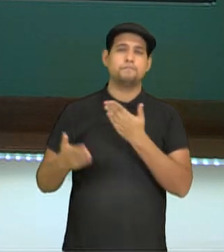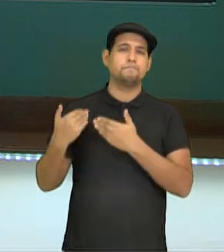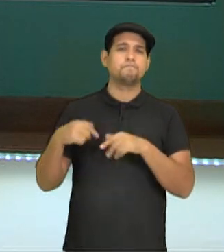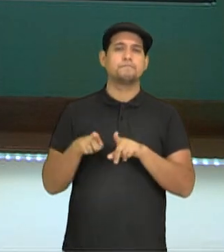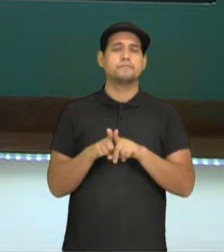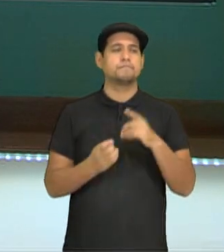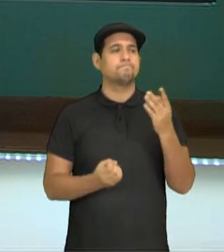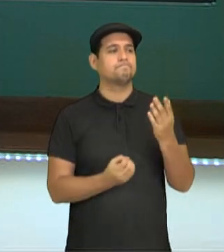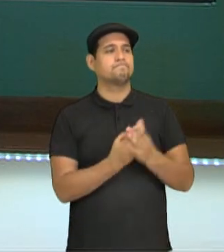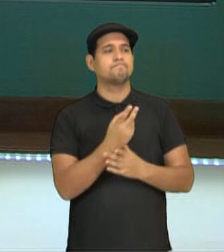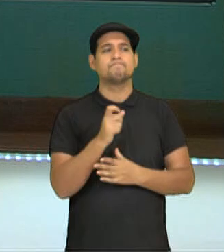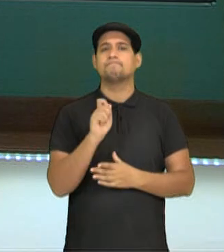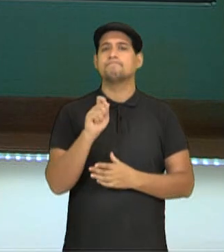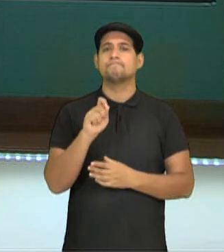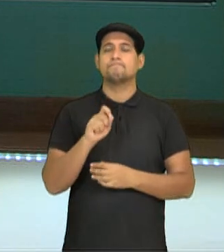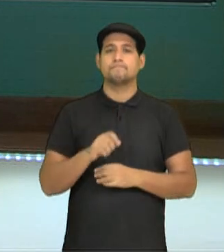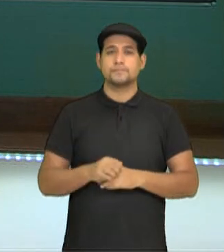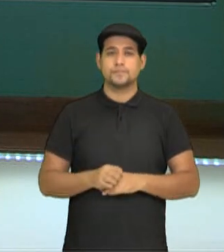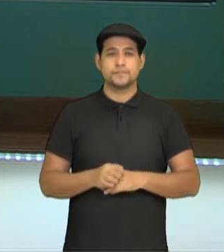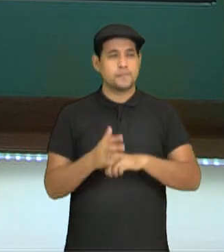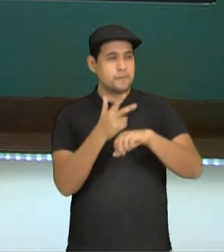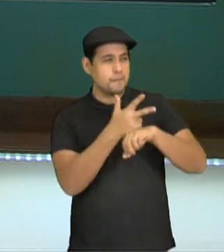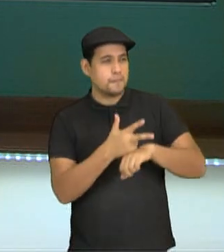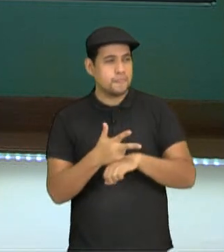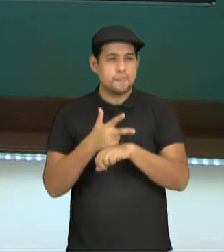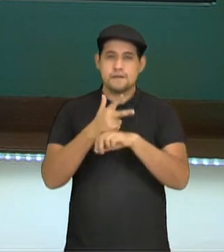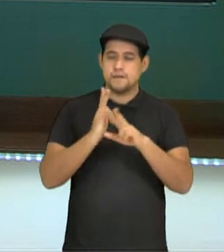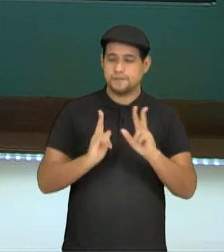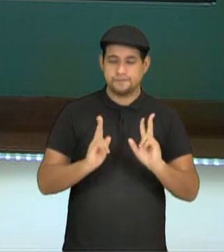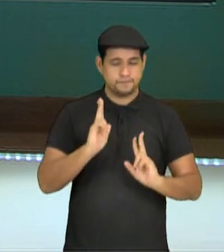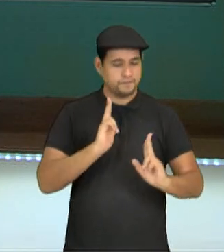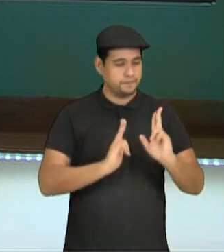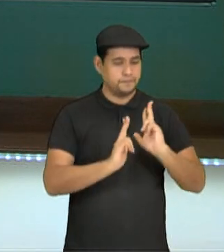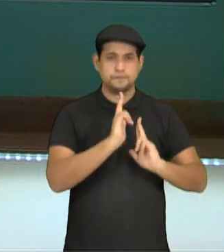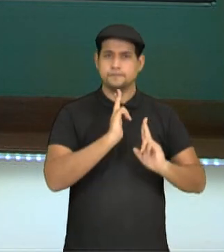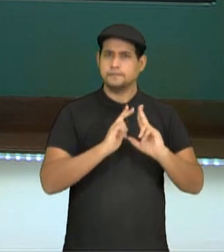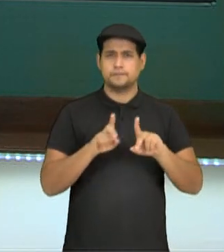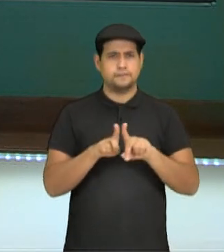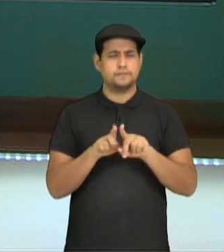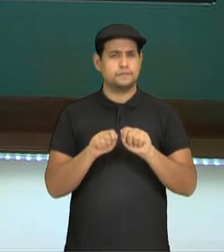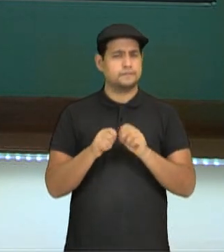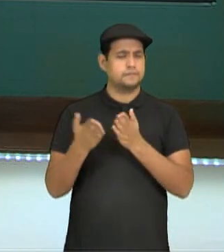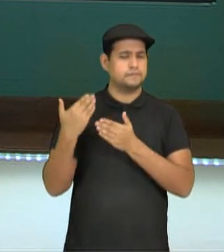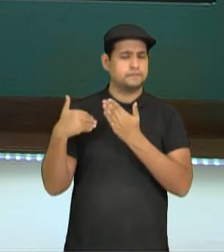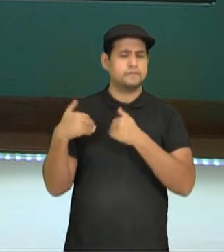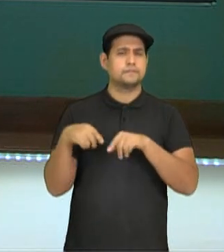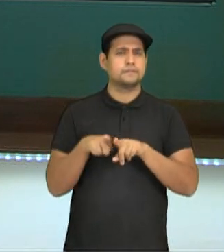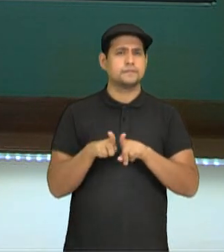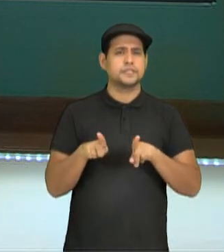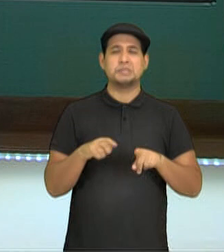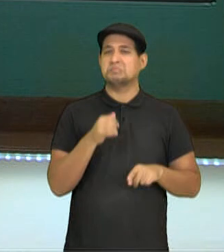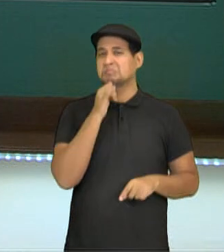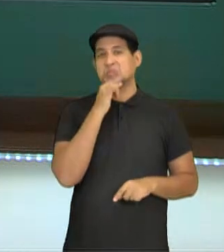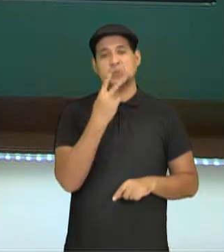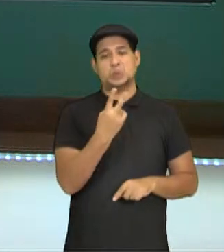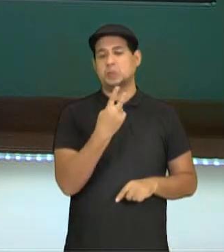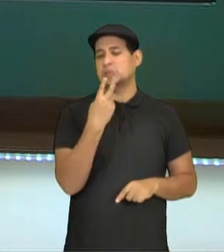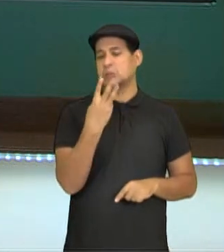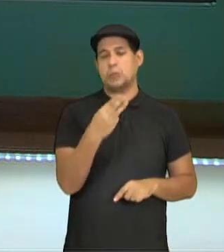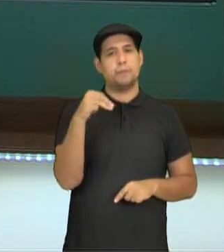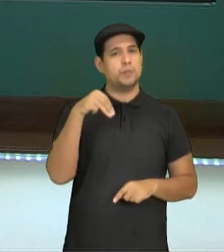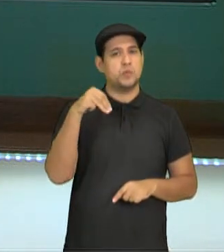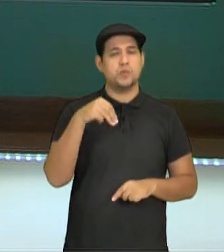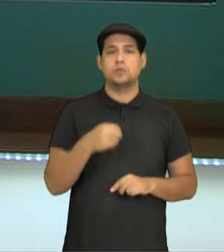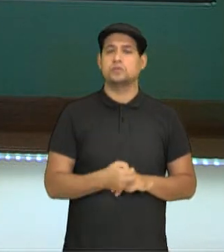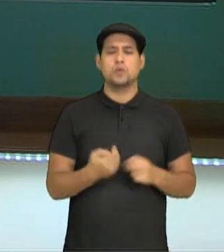se produziam esses filminhos, né, esses curta-metragens aí, de 2, 3